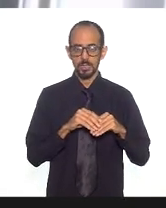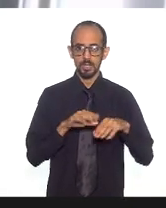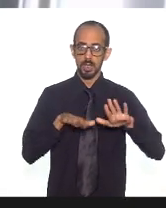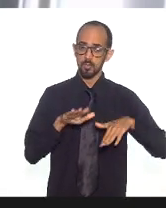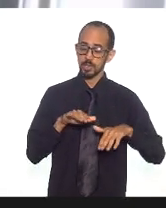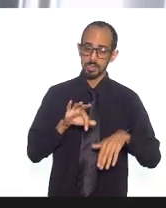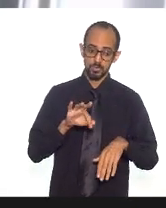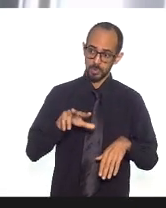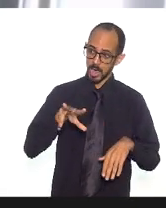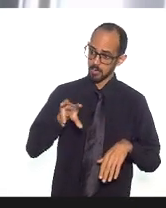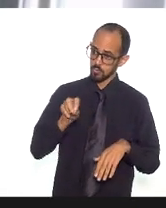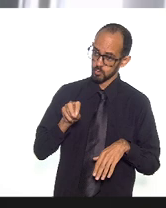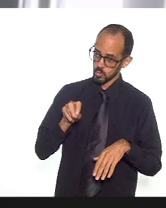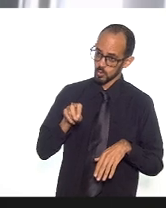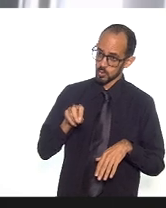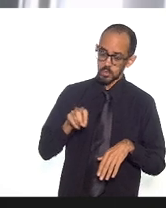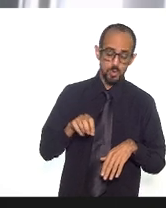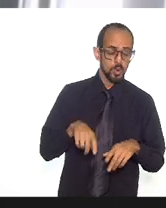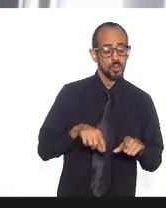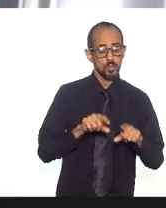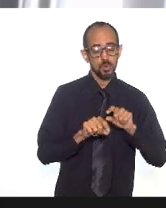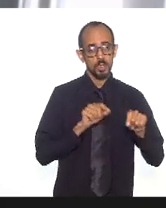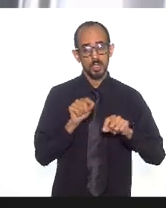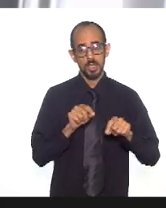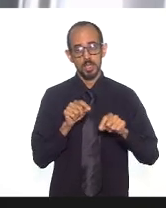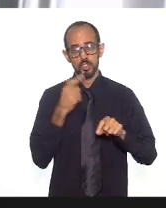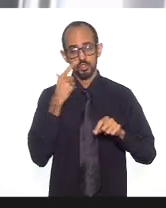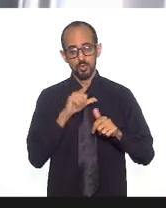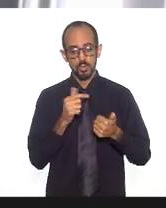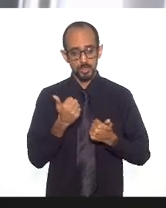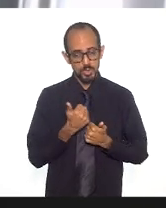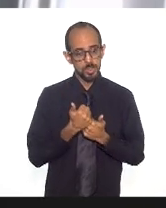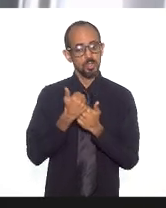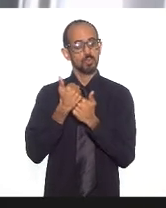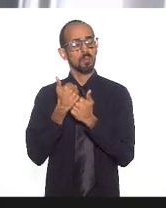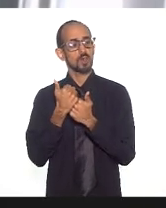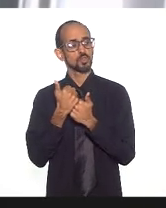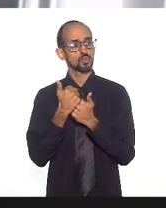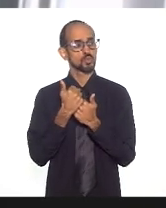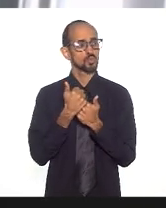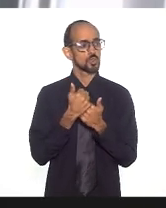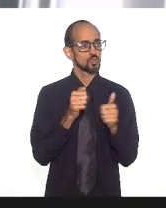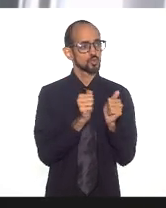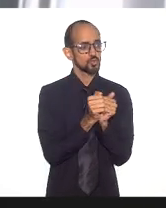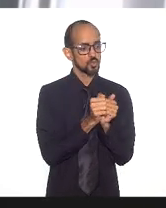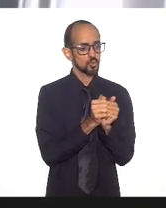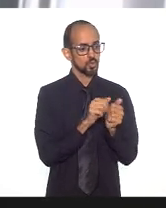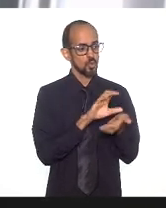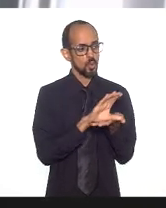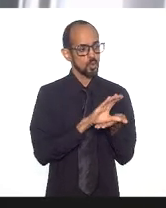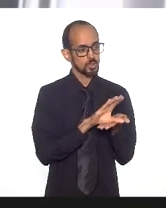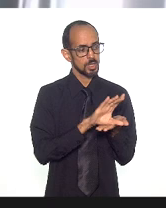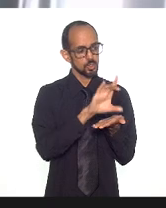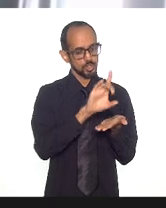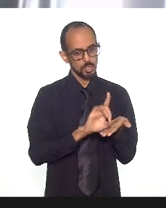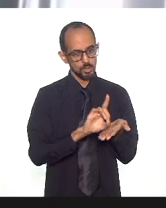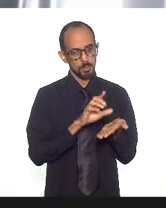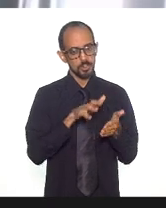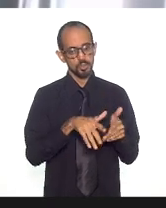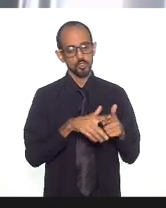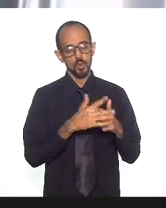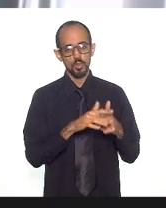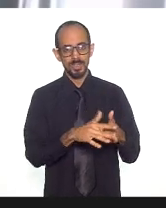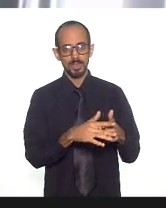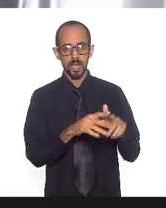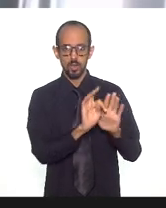Flávio, obter subsídios por parte do Conselho Diretor para aprimorar o texto, para melhorar o texto. Nosso espírito também é de